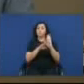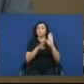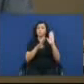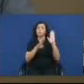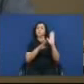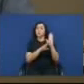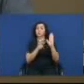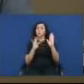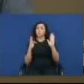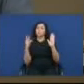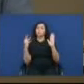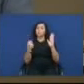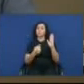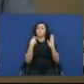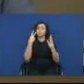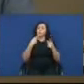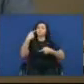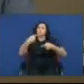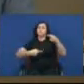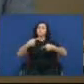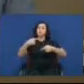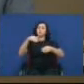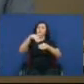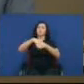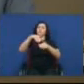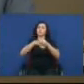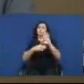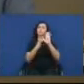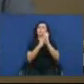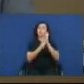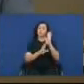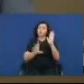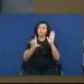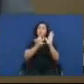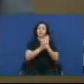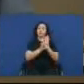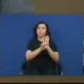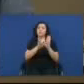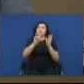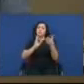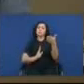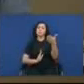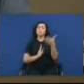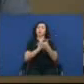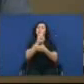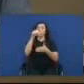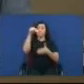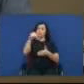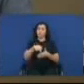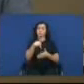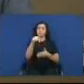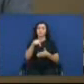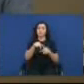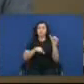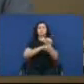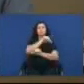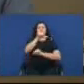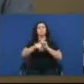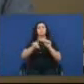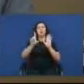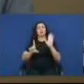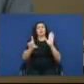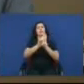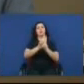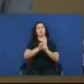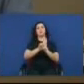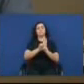qual nós votamos os projetos de lei, que se forem aprovados por este plenário, transformam-se